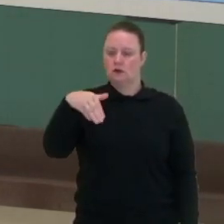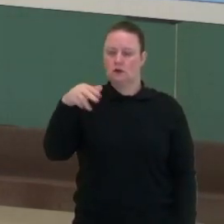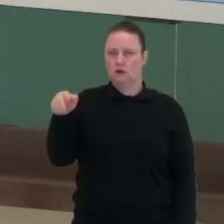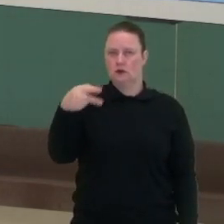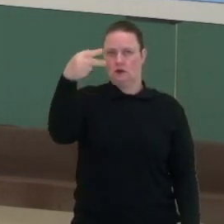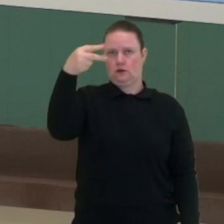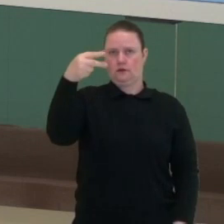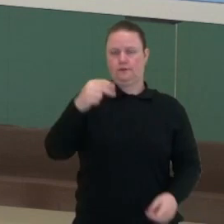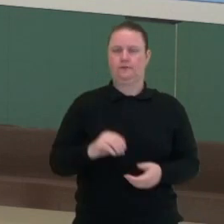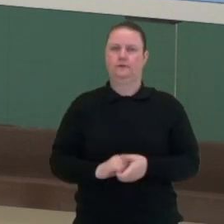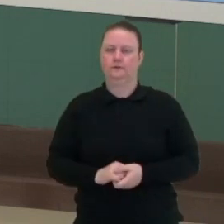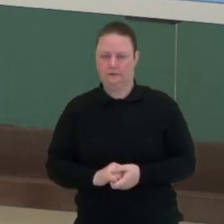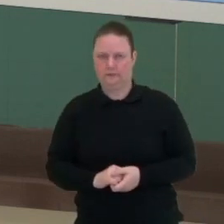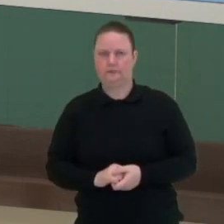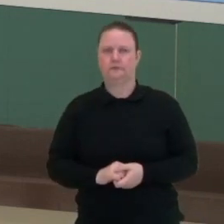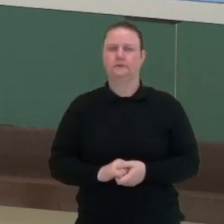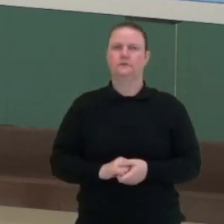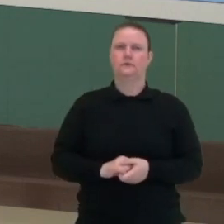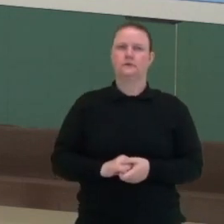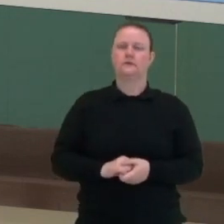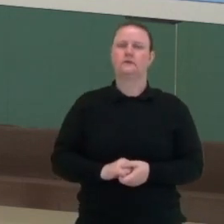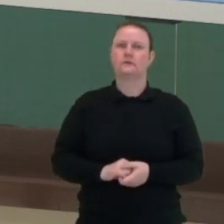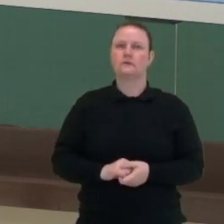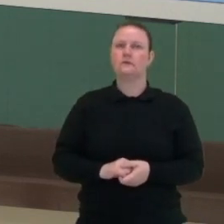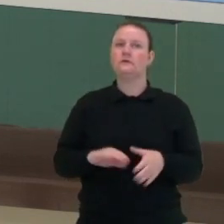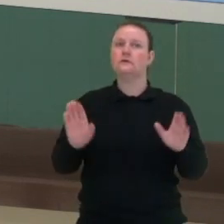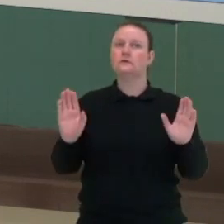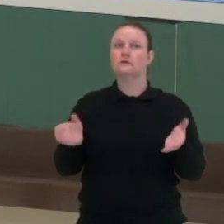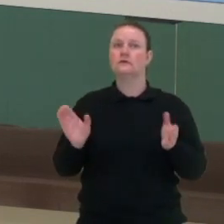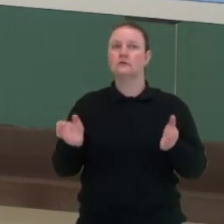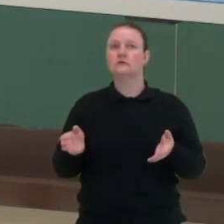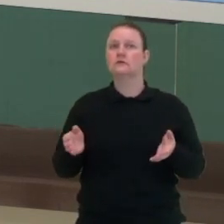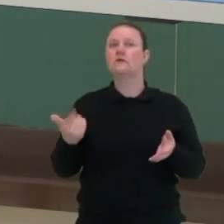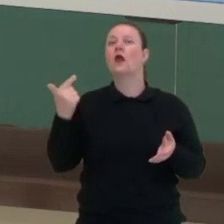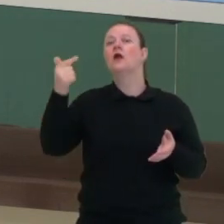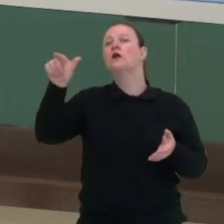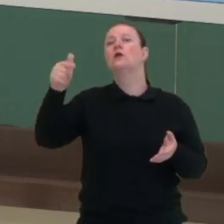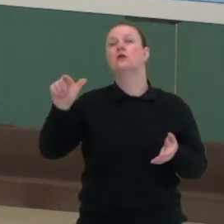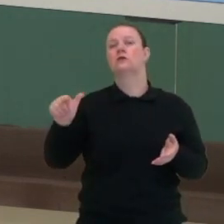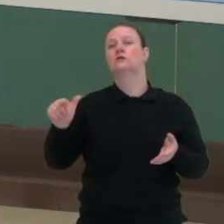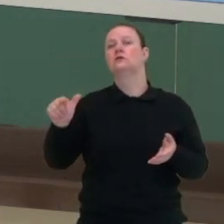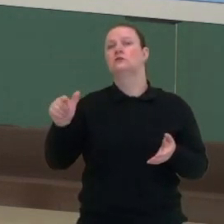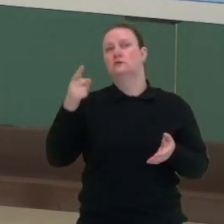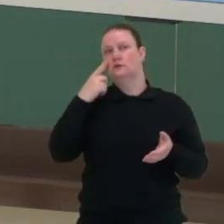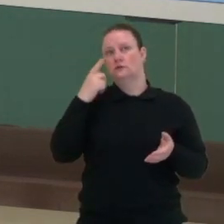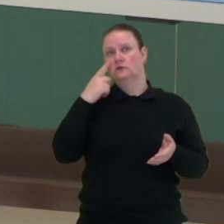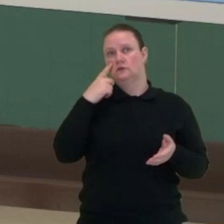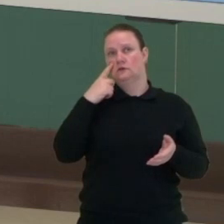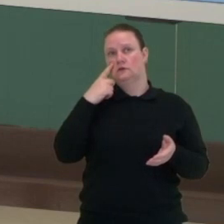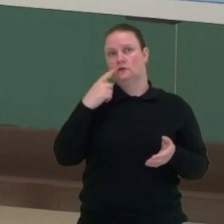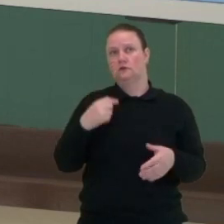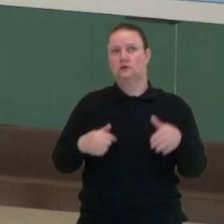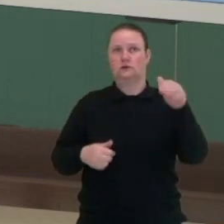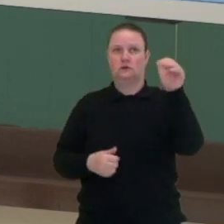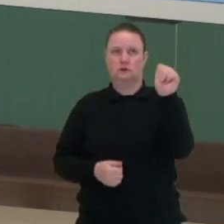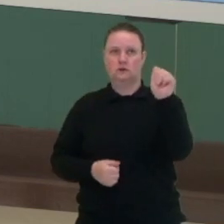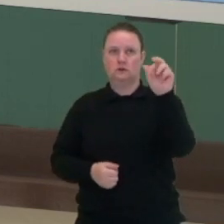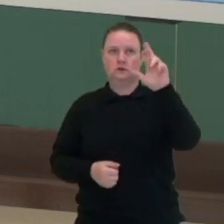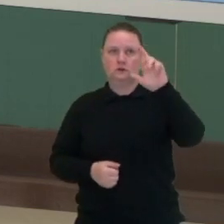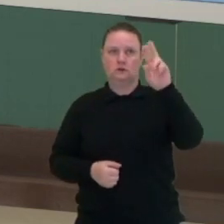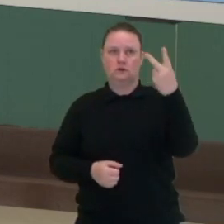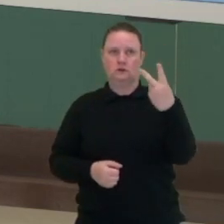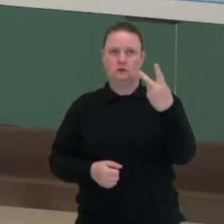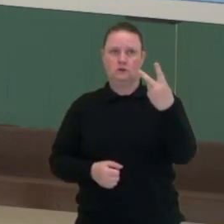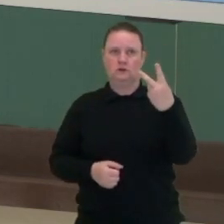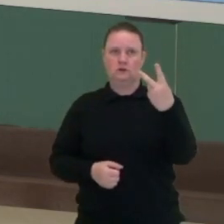centímetros quadrados, ok? Bom, e as demais áreas então? Vamos lá. A área R2, olha onde está aqui